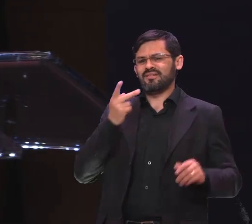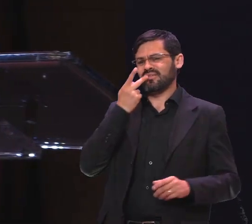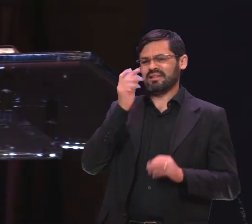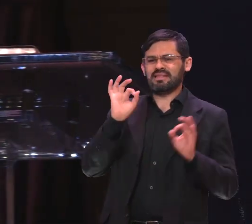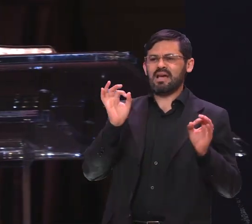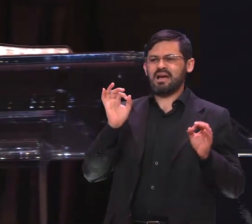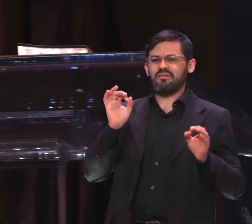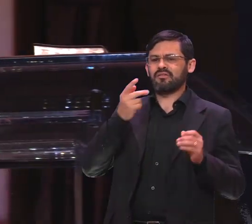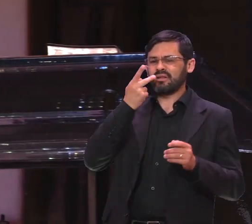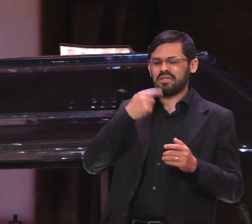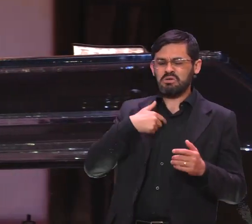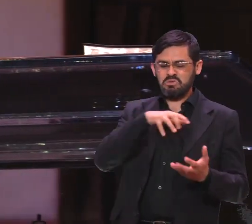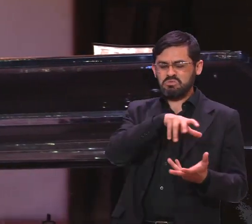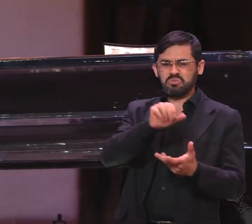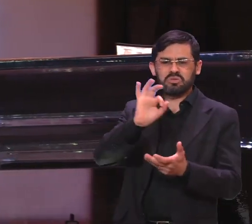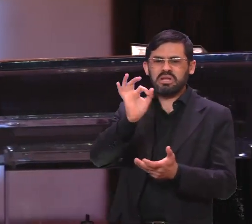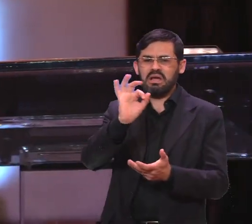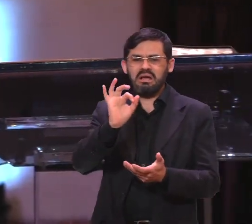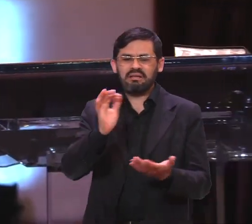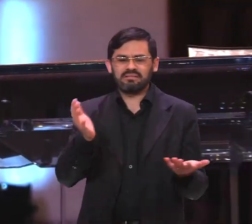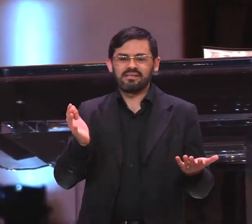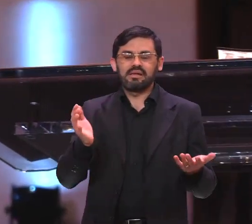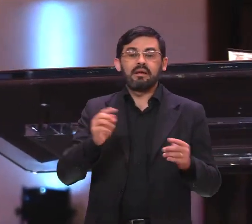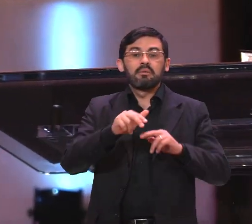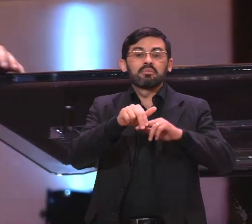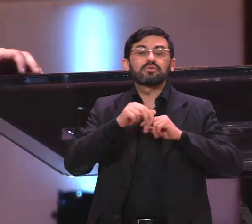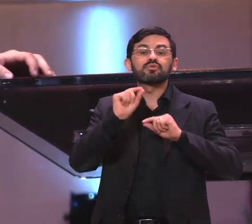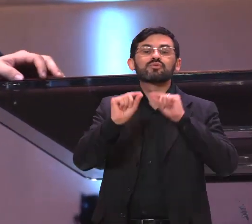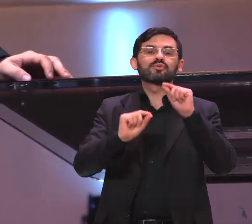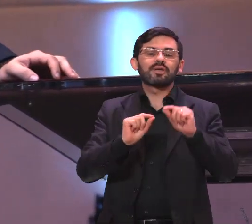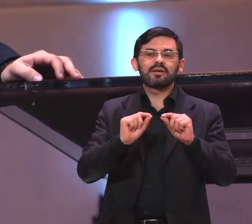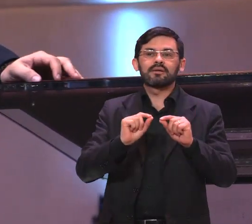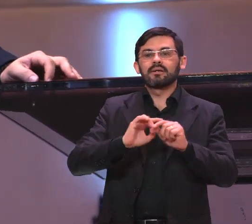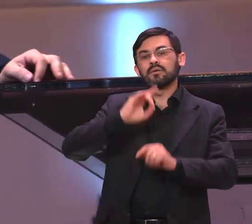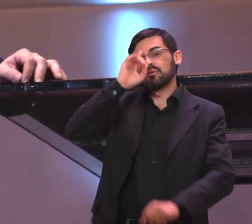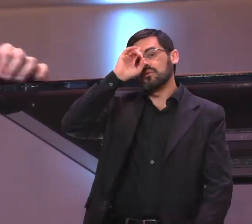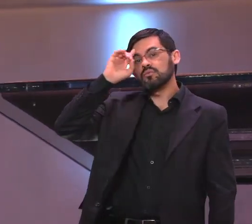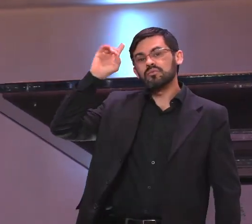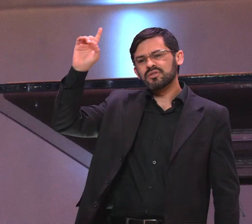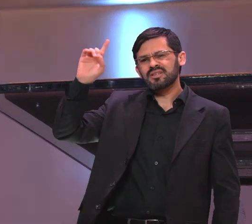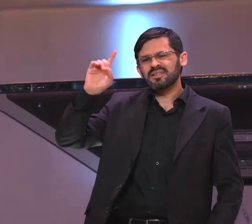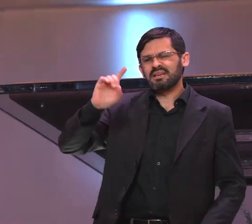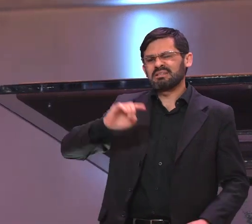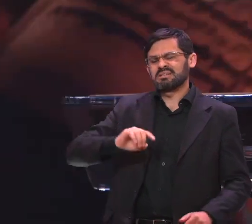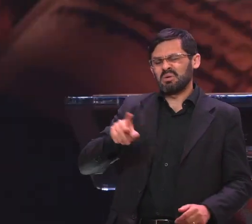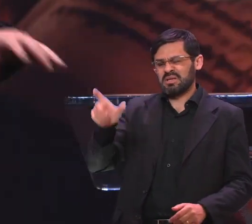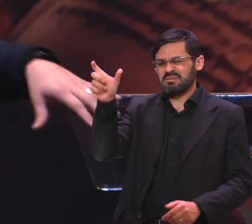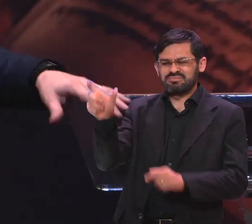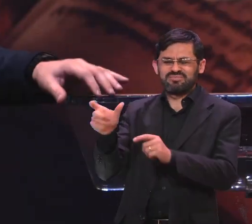era deste mundo. E por isso, um dia, usando muita